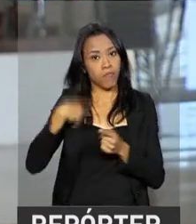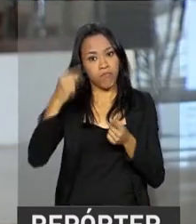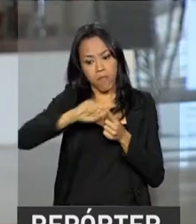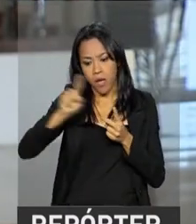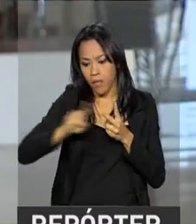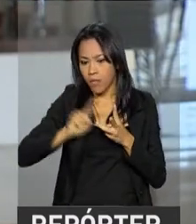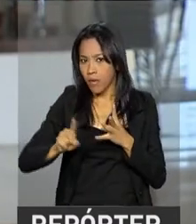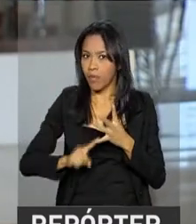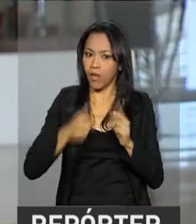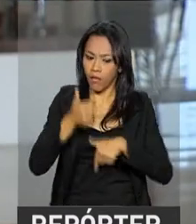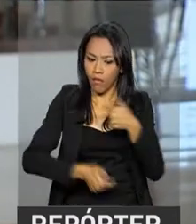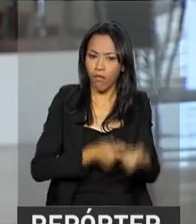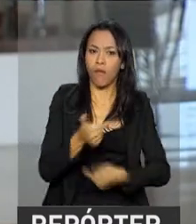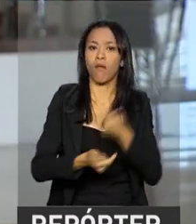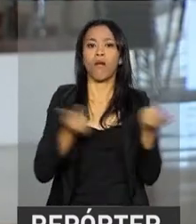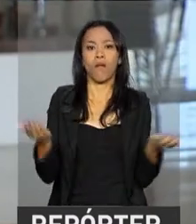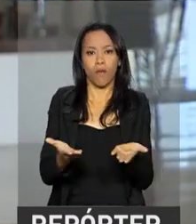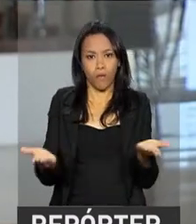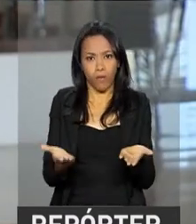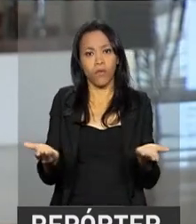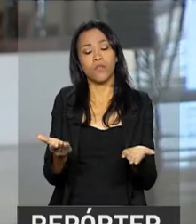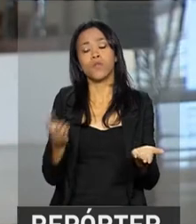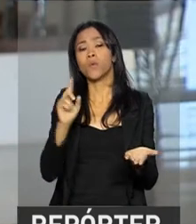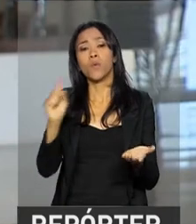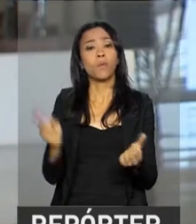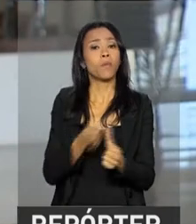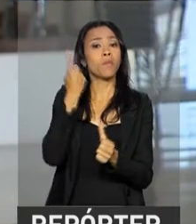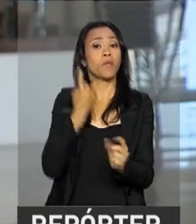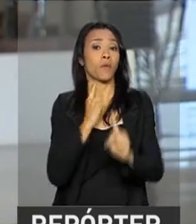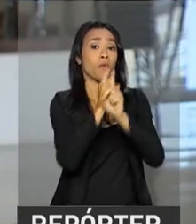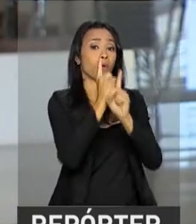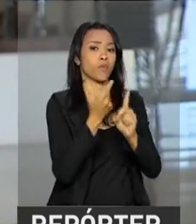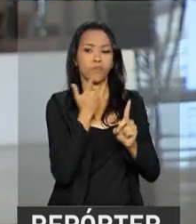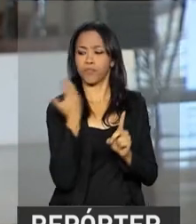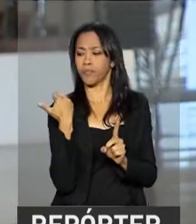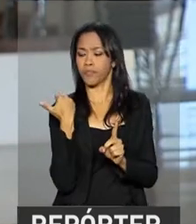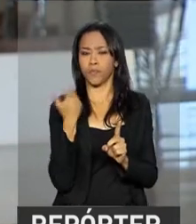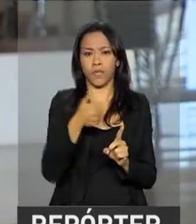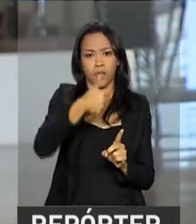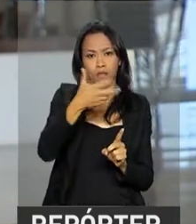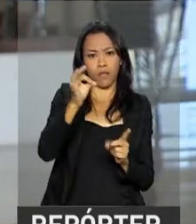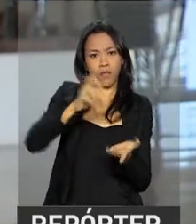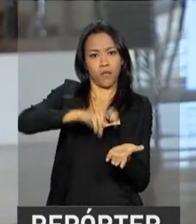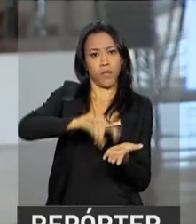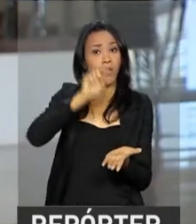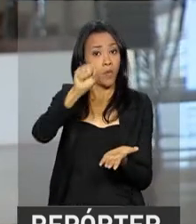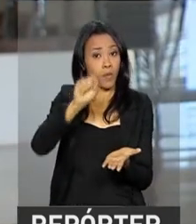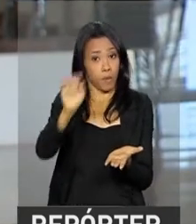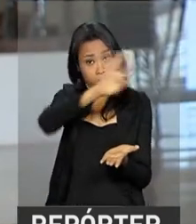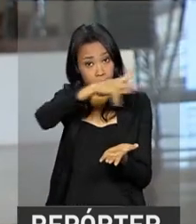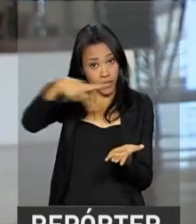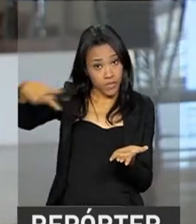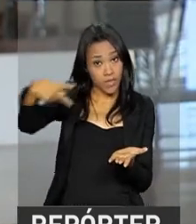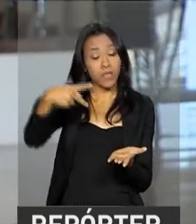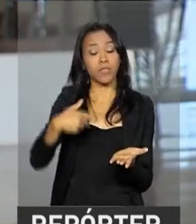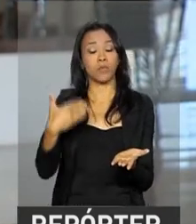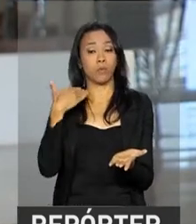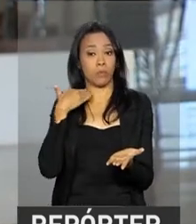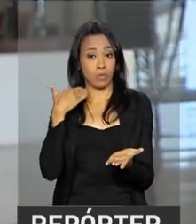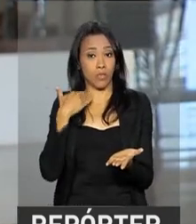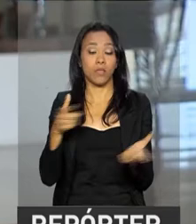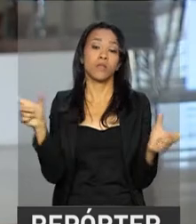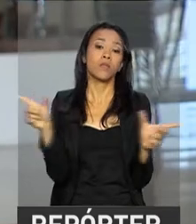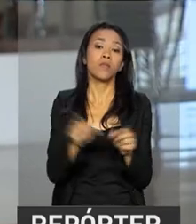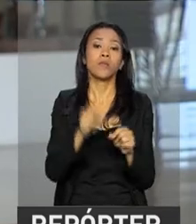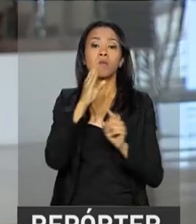todo o dia de hoje o primeiro encontro ocorreu agora há pouco às 10 horas da manhã com o presidente do banco de desenvolvimento